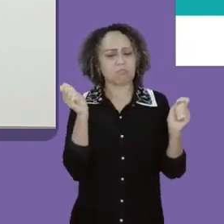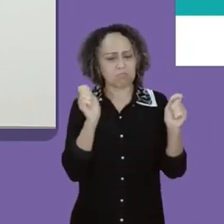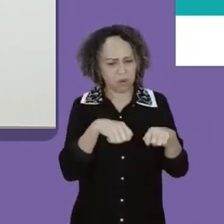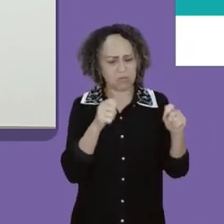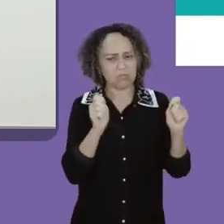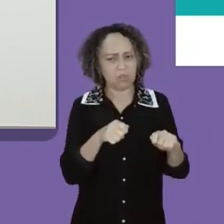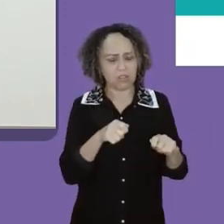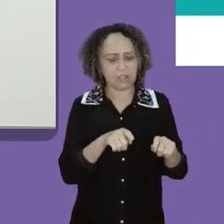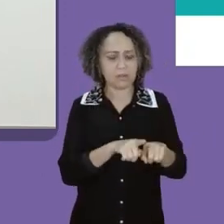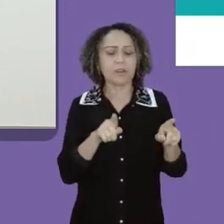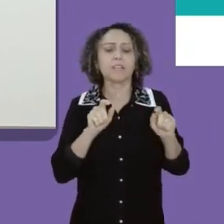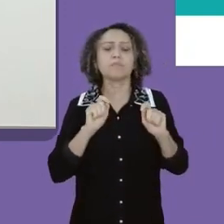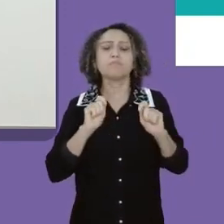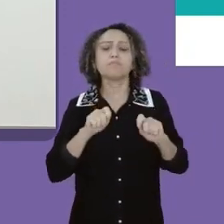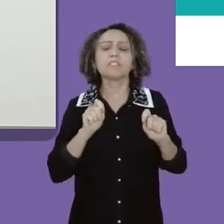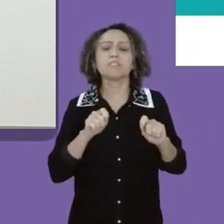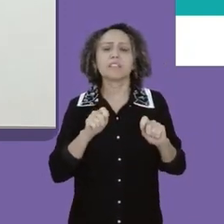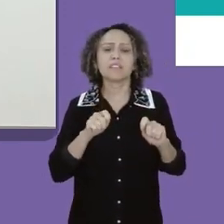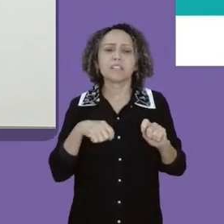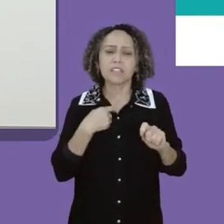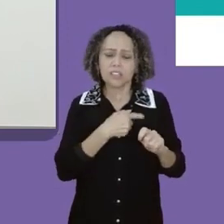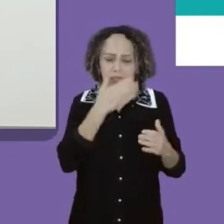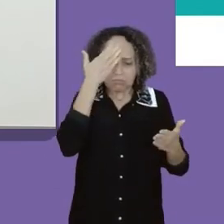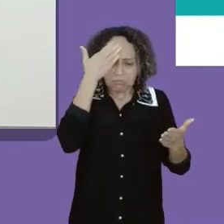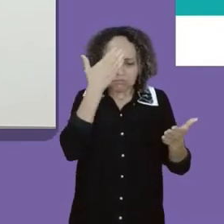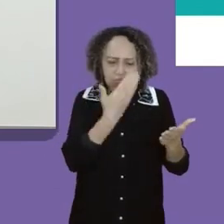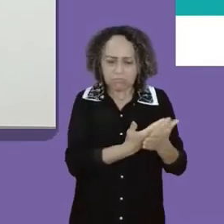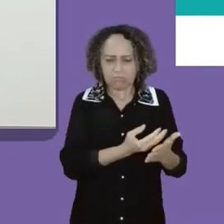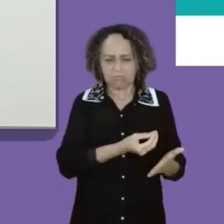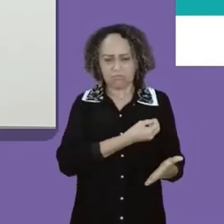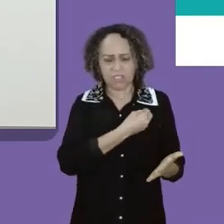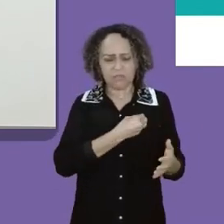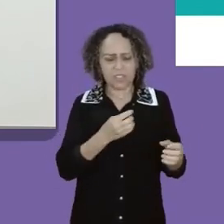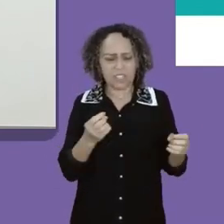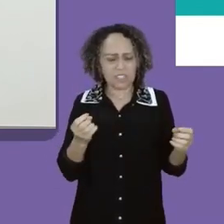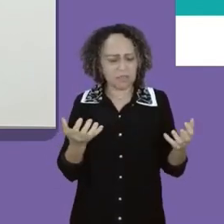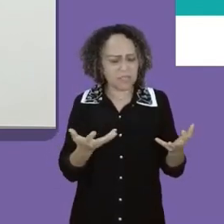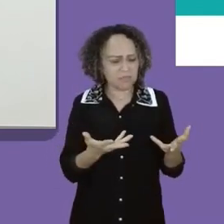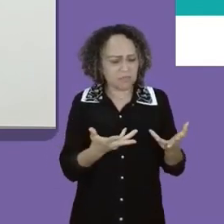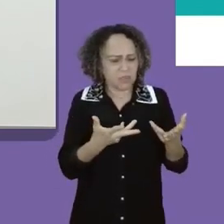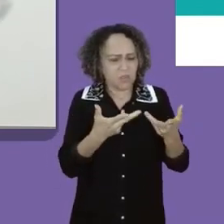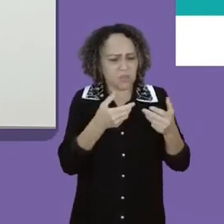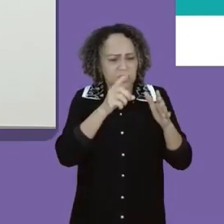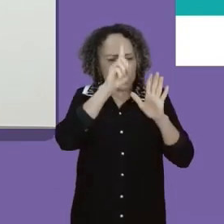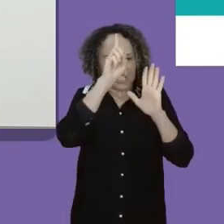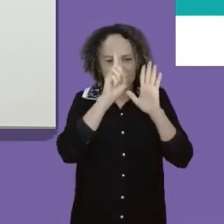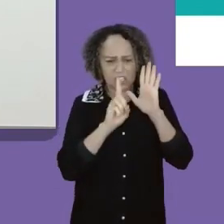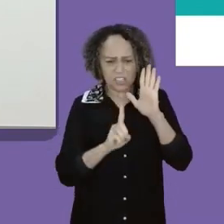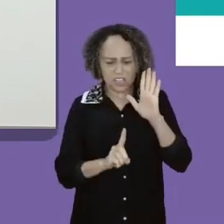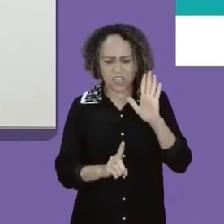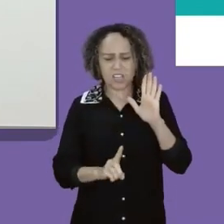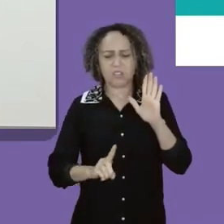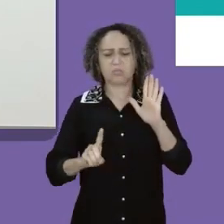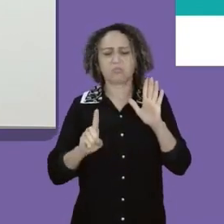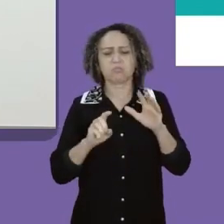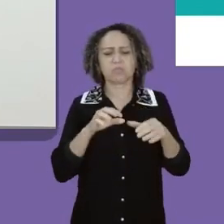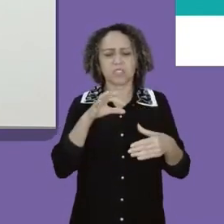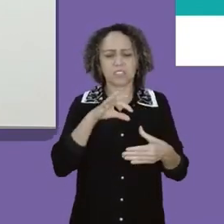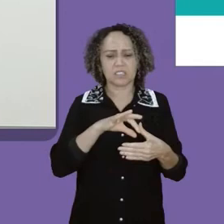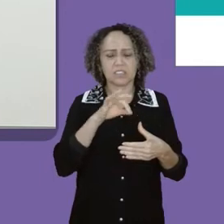gente tenha uma vida plena, uma vida de direitos, uma vida de democracia. Outra coisa,